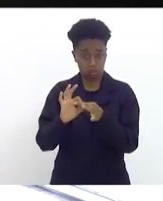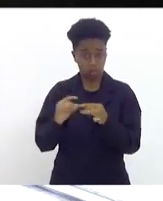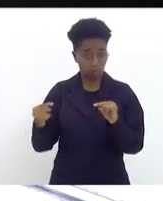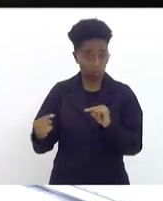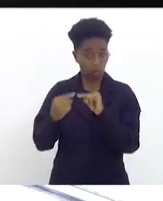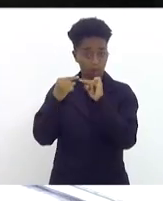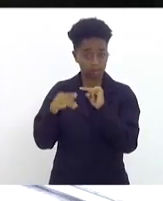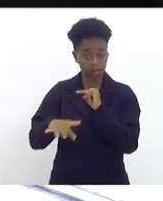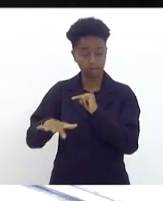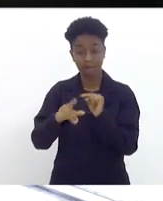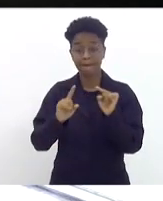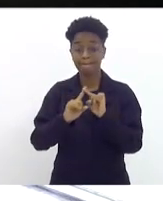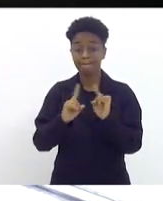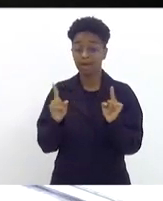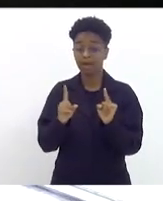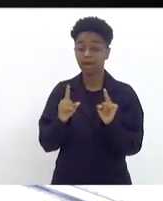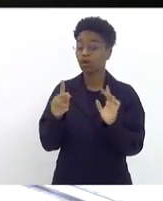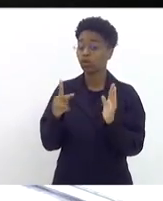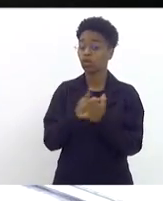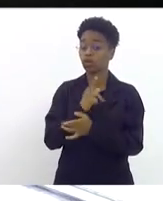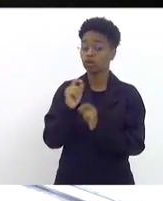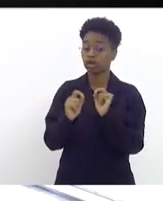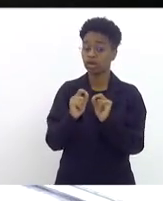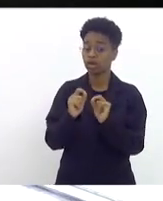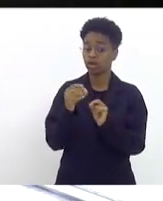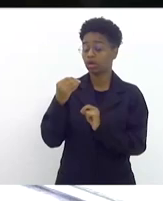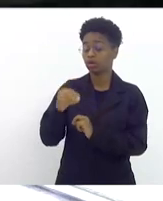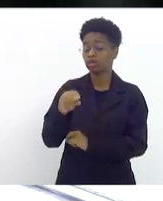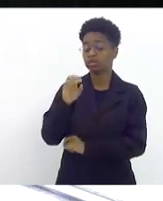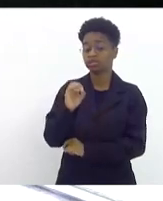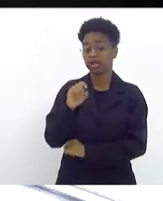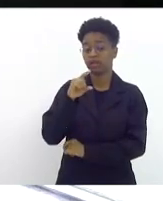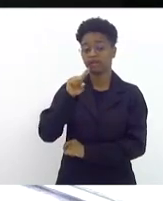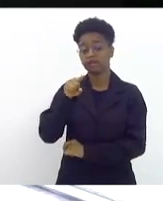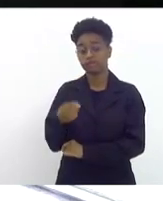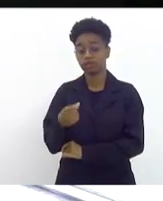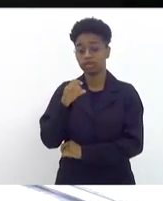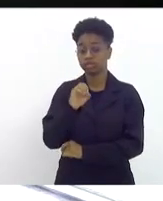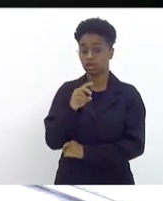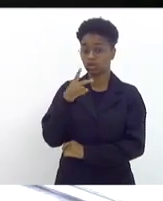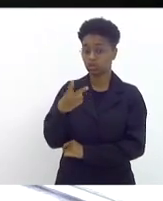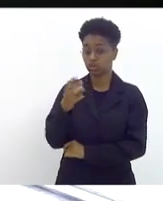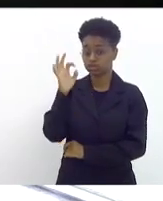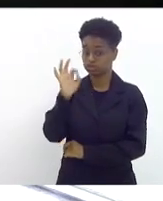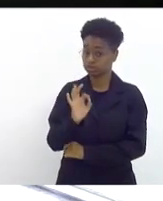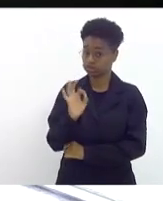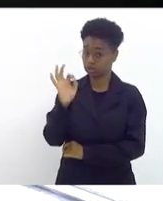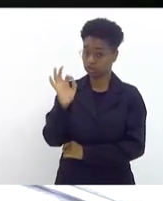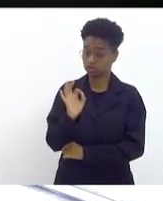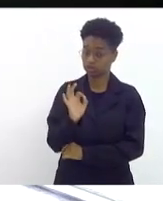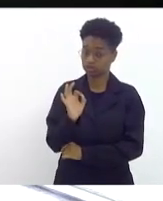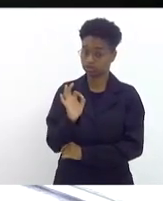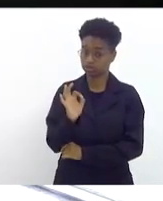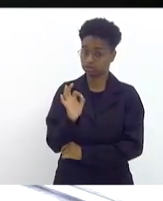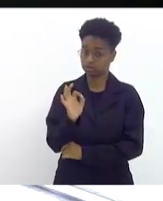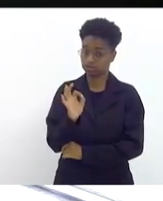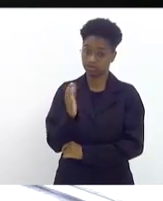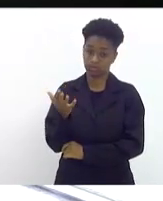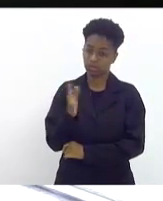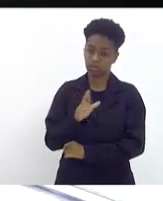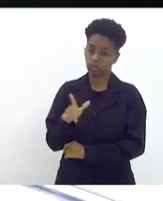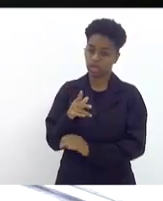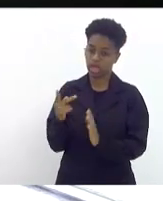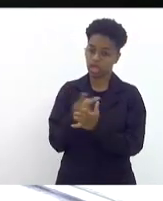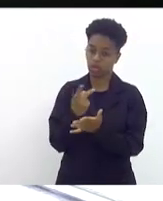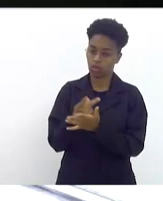ocorre que ela loca 0,02% Isto foi uma um erro